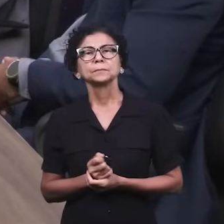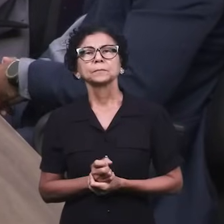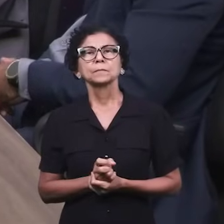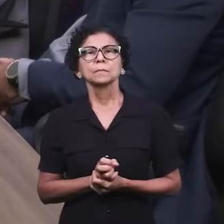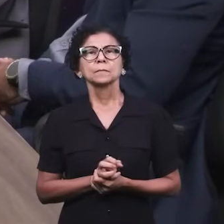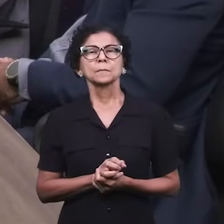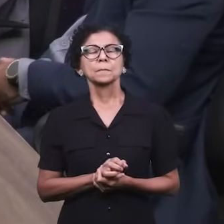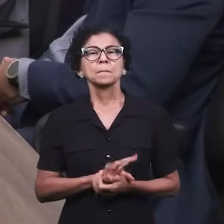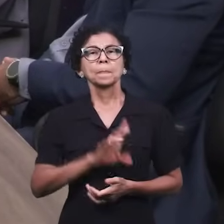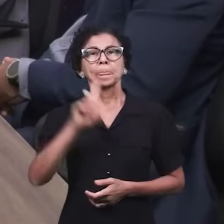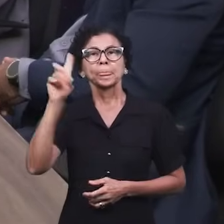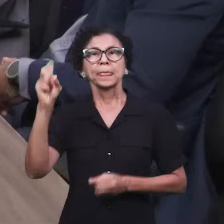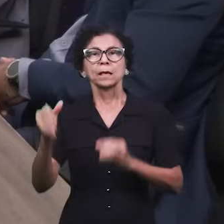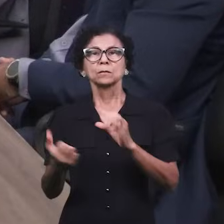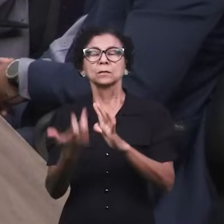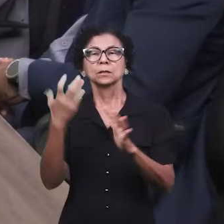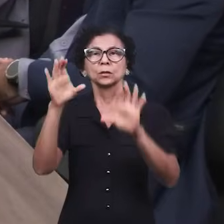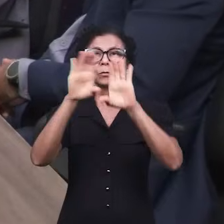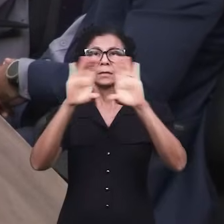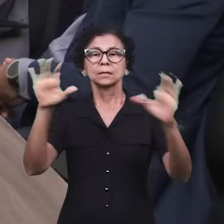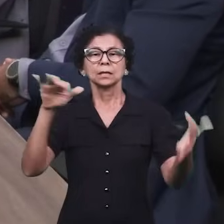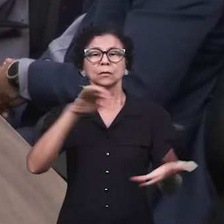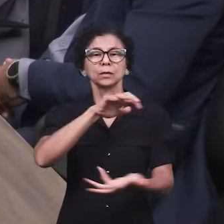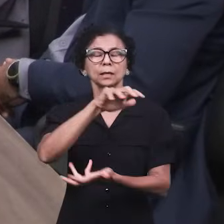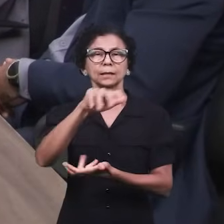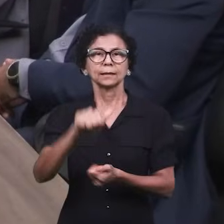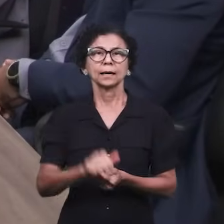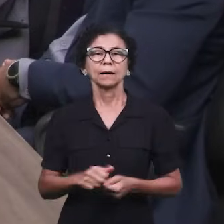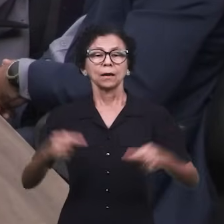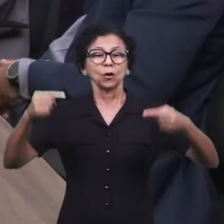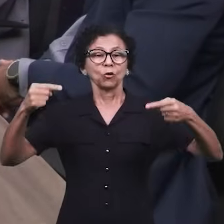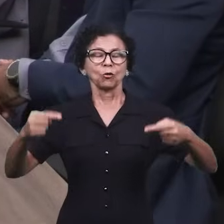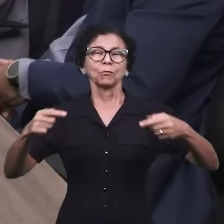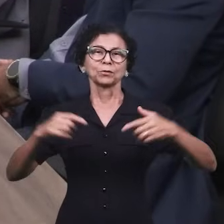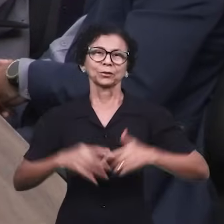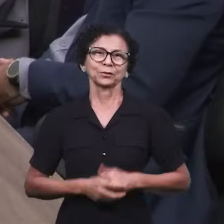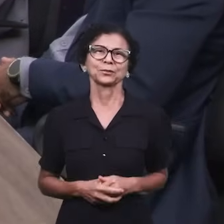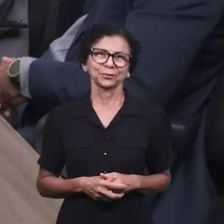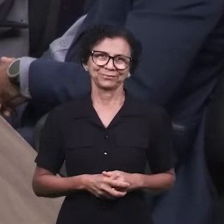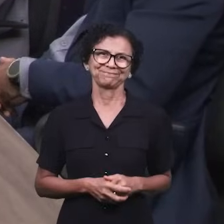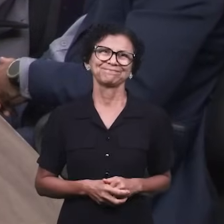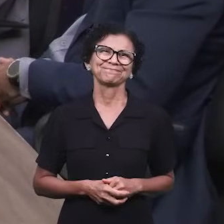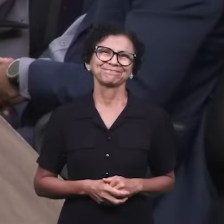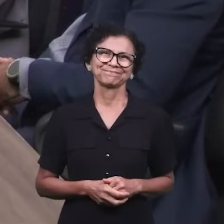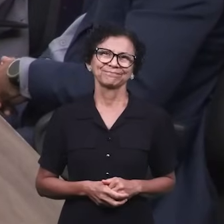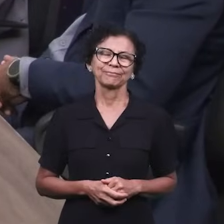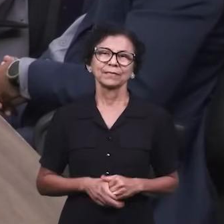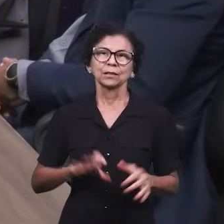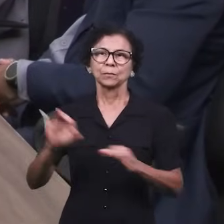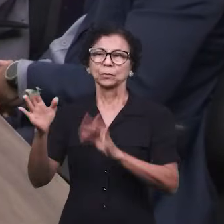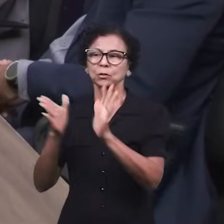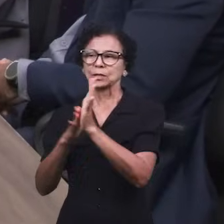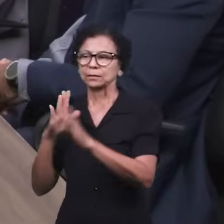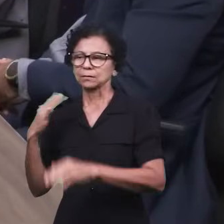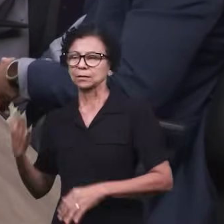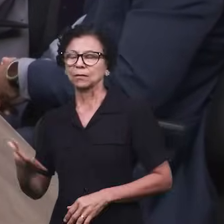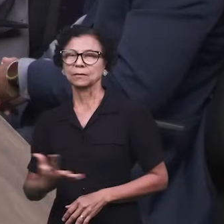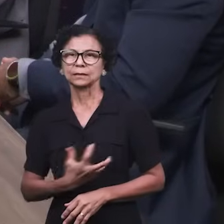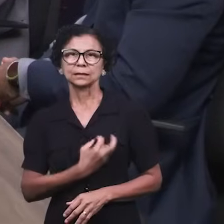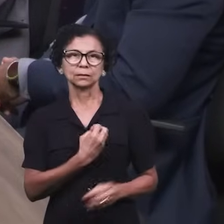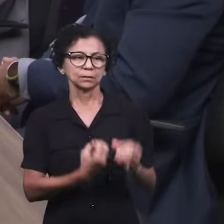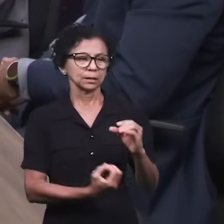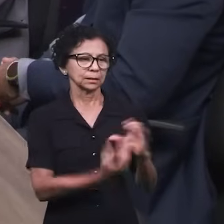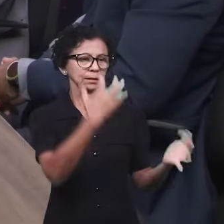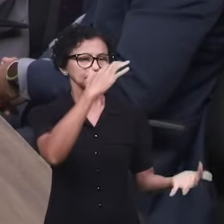ver agora um confronto entre a obra criadora de Deus e a outra obra que é redentora. E aí nós vamos